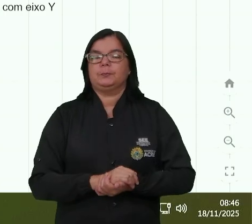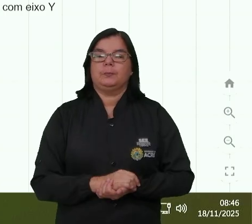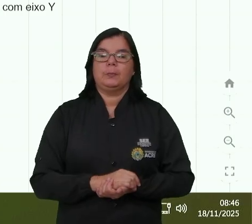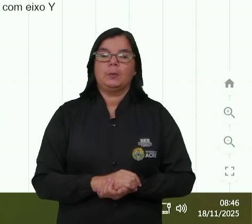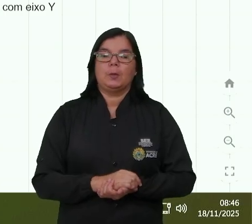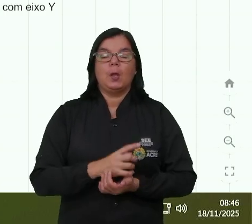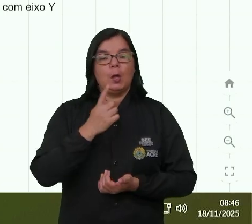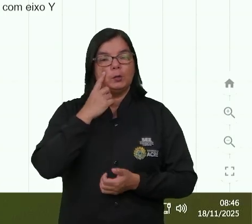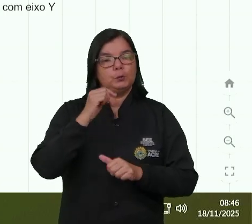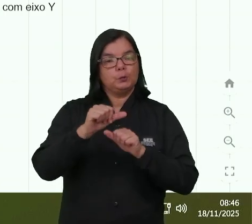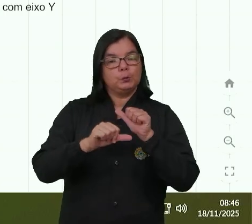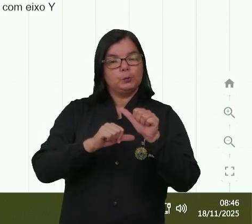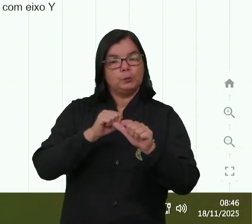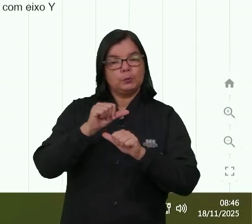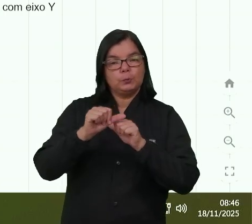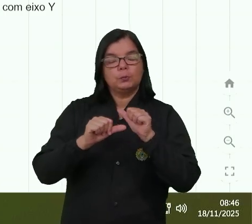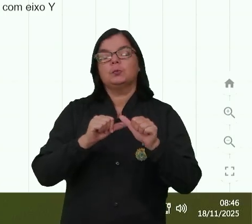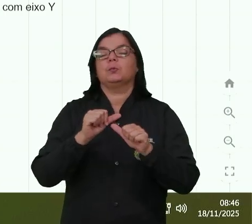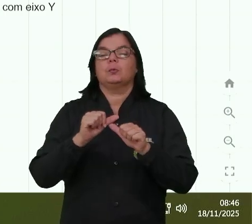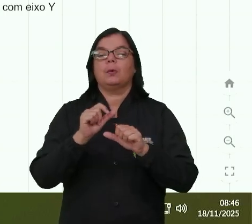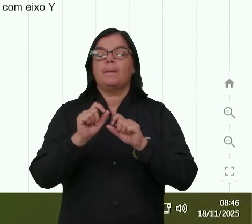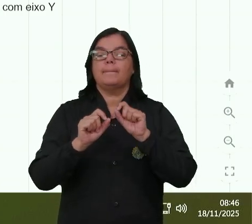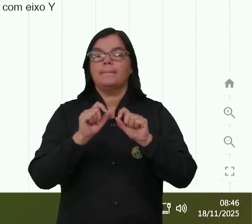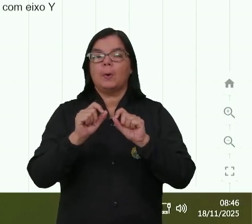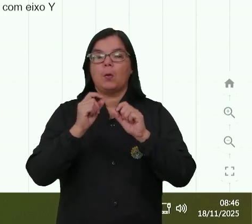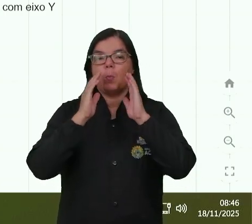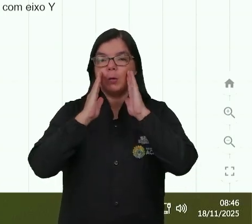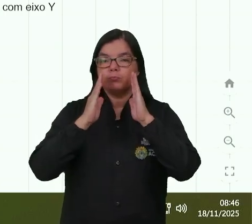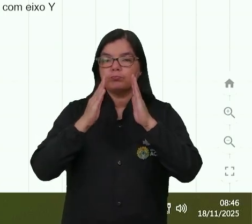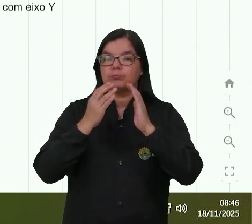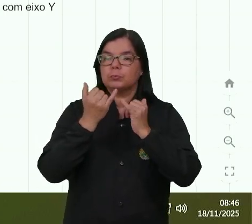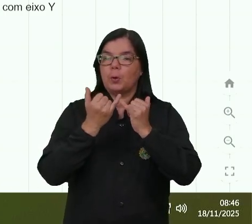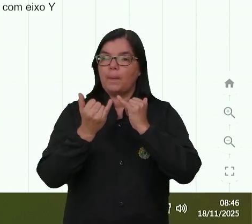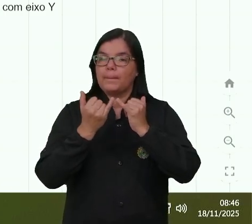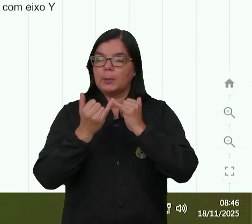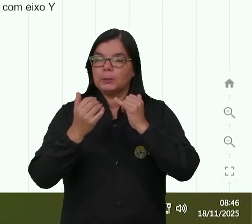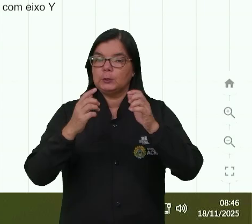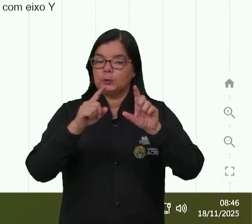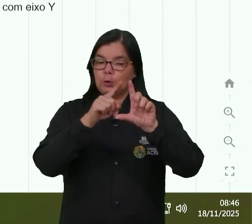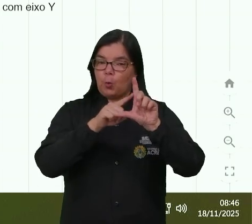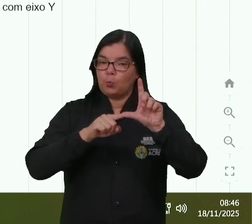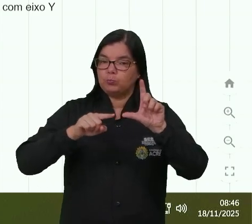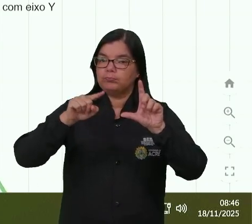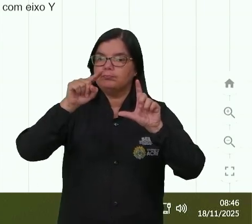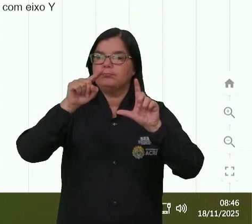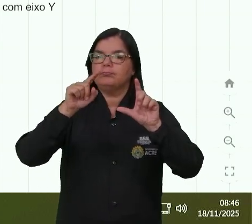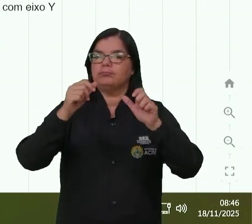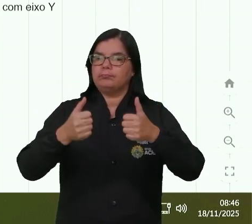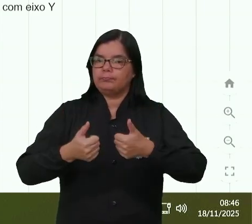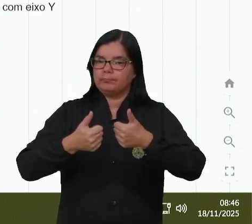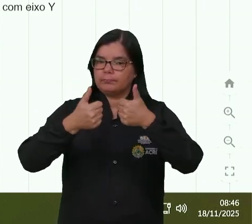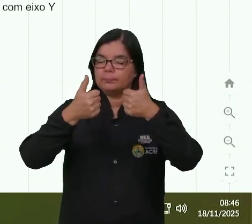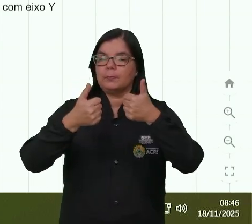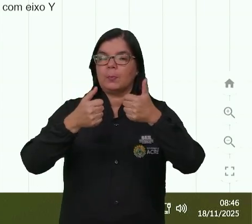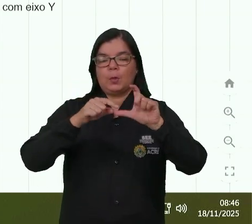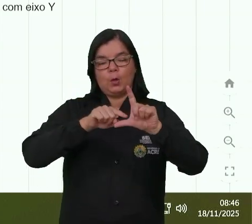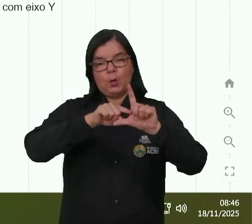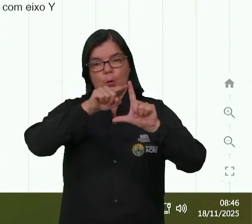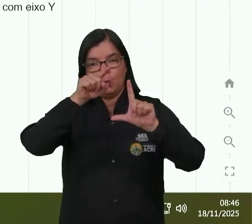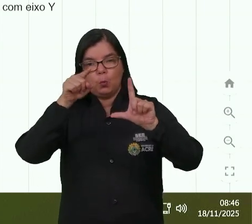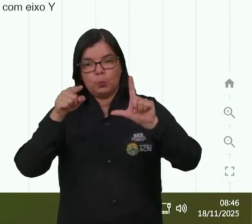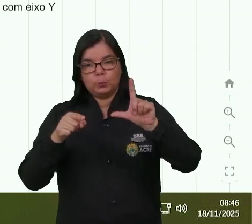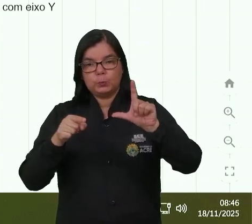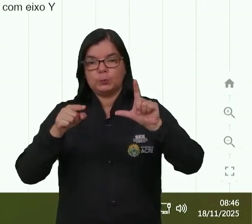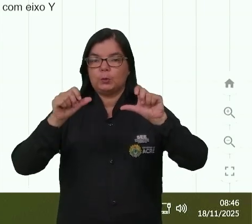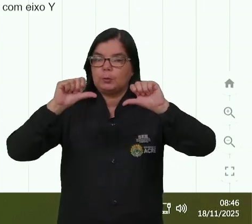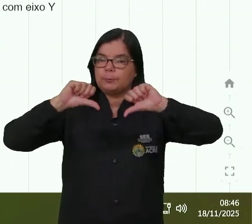gente troca as nomenclaturas para ficar algo parecido com o grande positivo e o grande negativo. Então, eu espero que